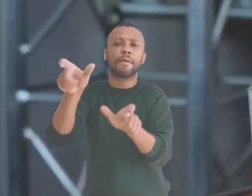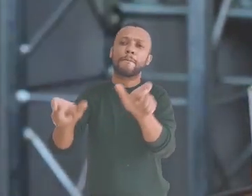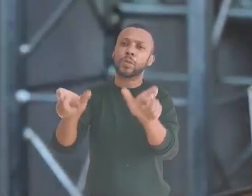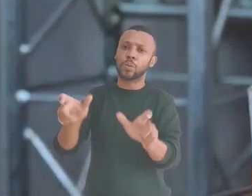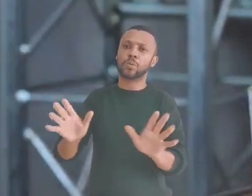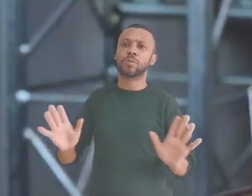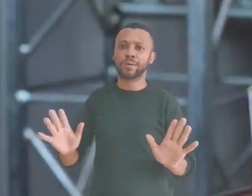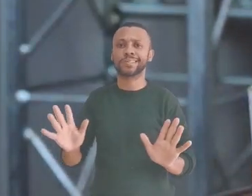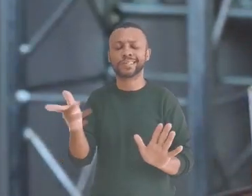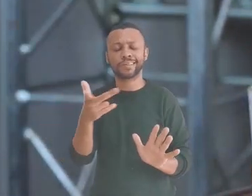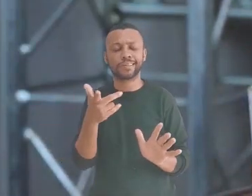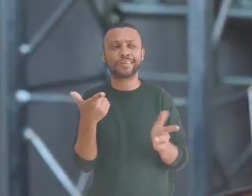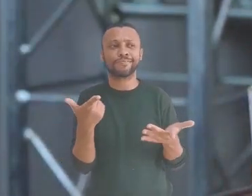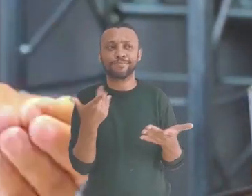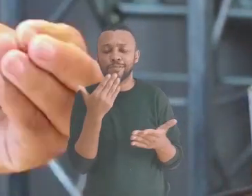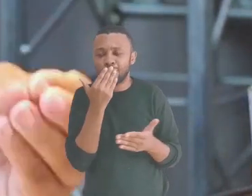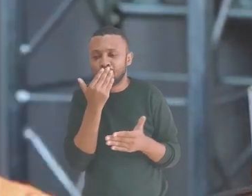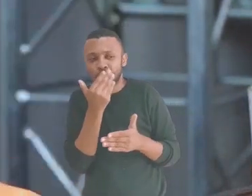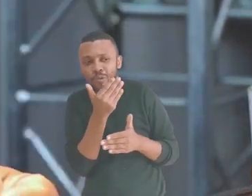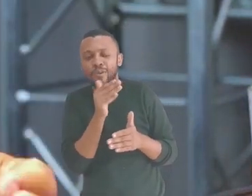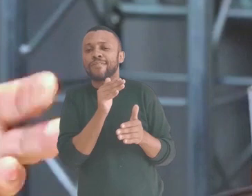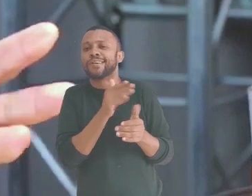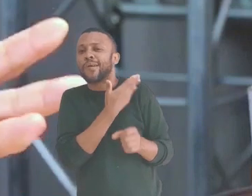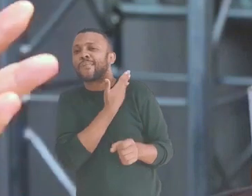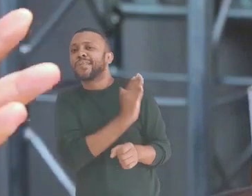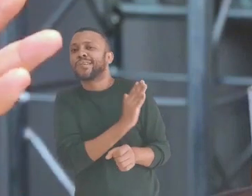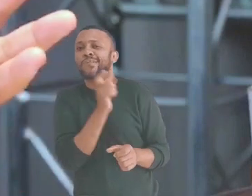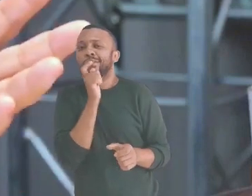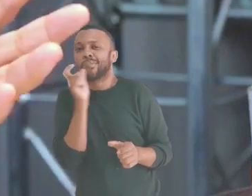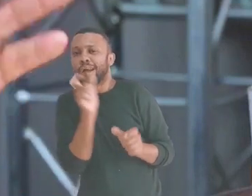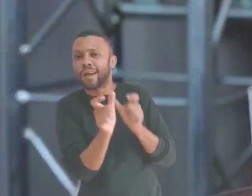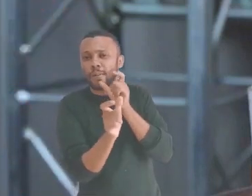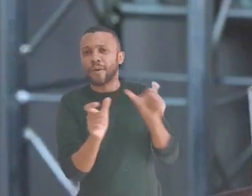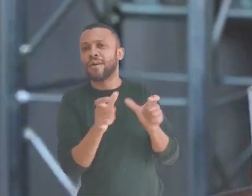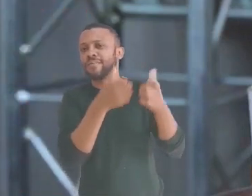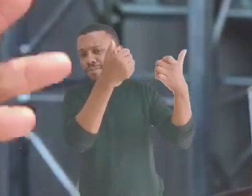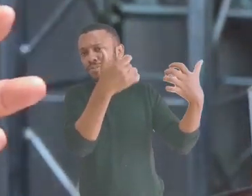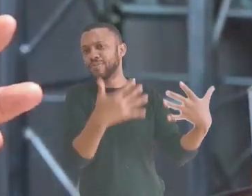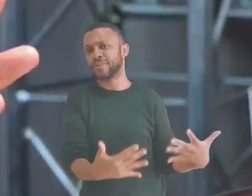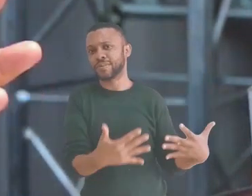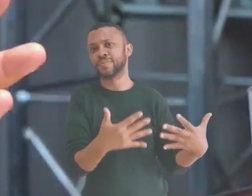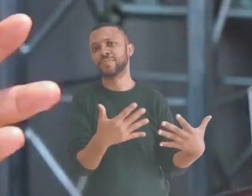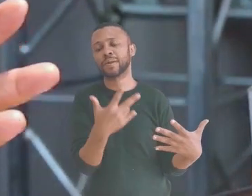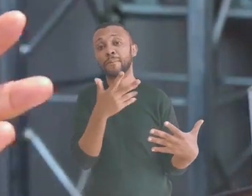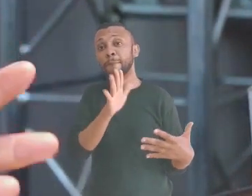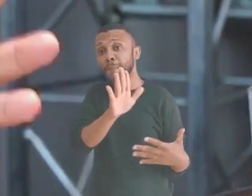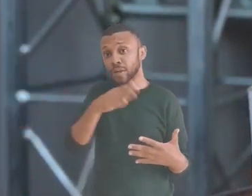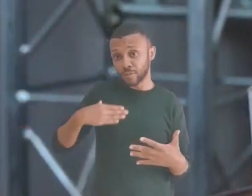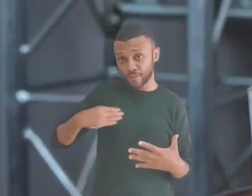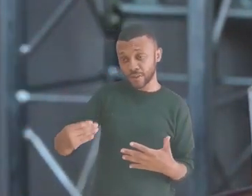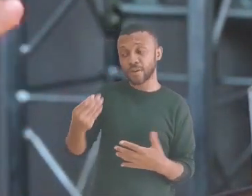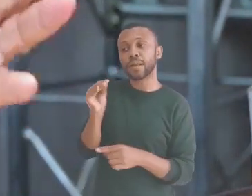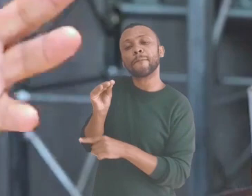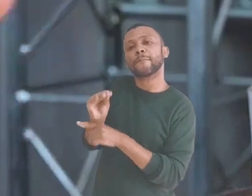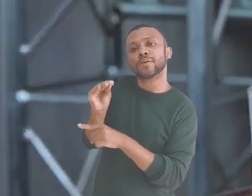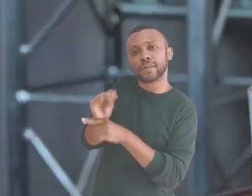que mais é complicado é ver ele ser aquele protetor. Ele